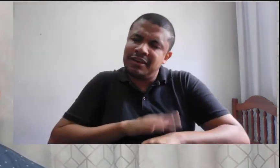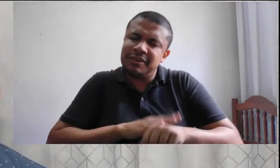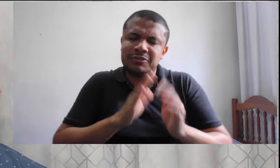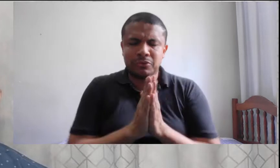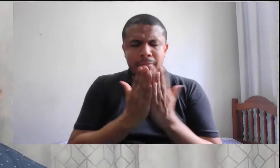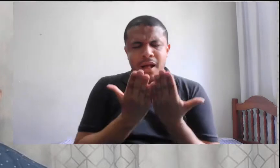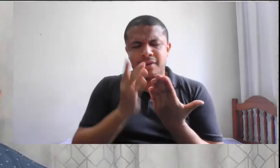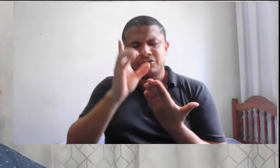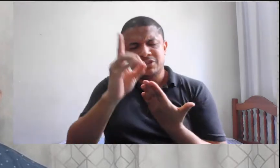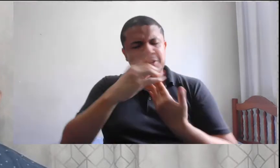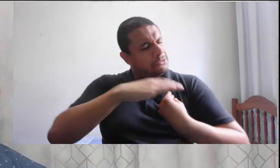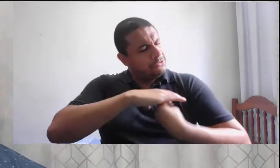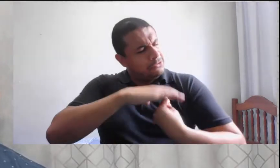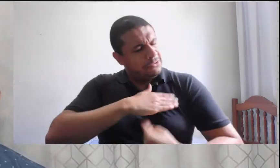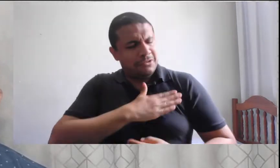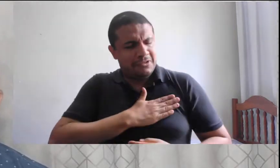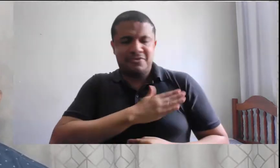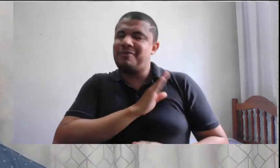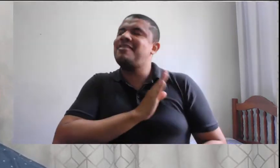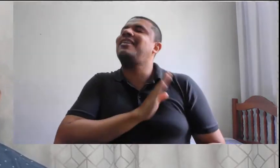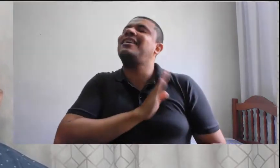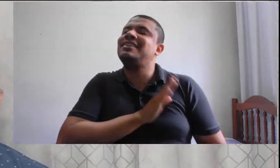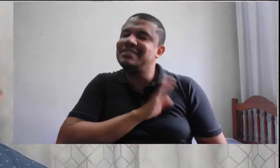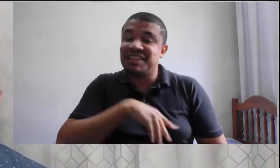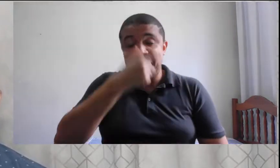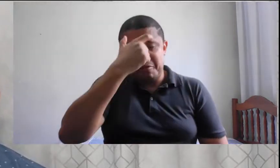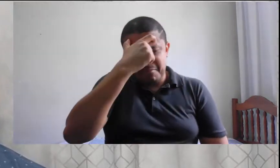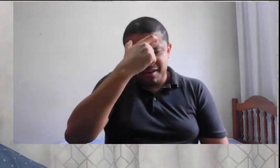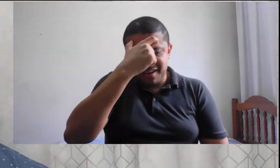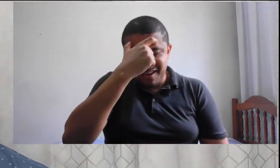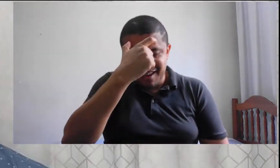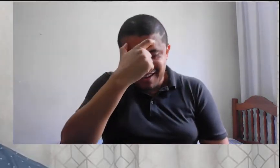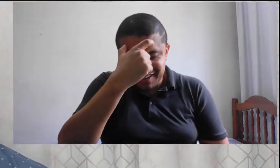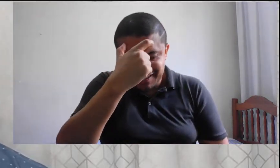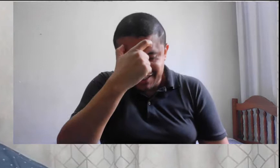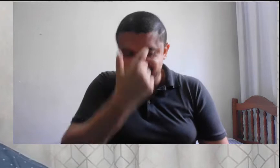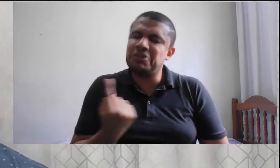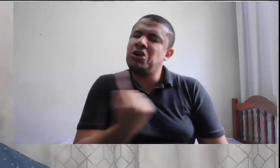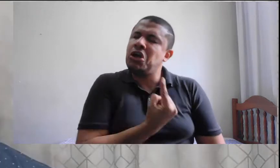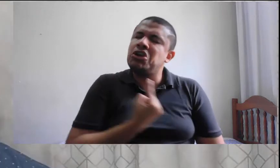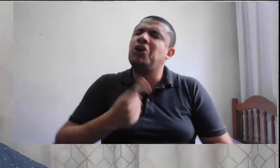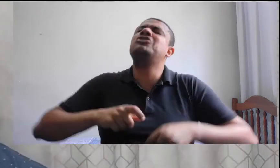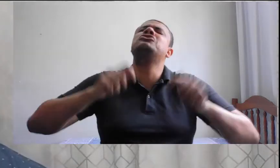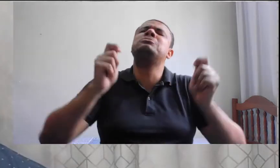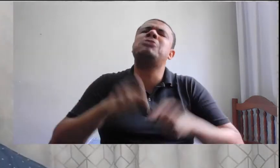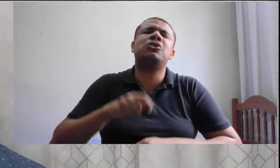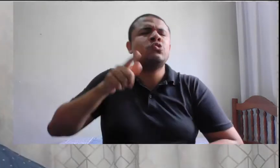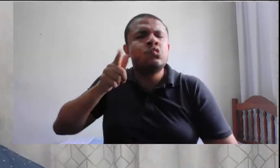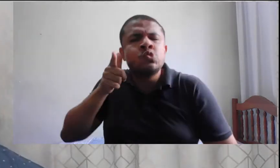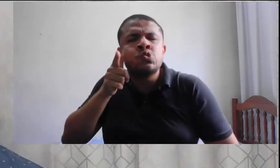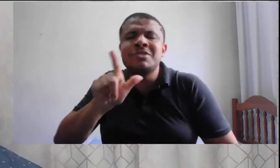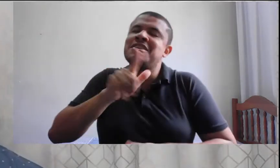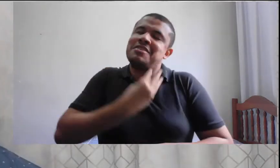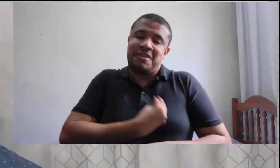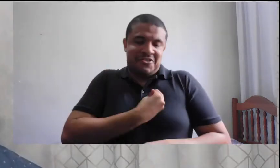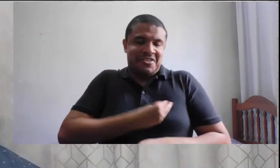então, encontre morada em nossos corações, em nossa mente, de maneira tal que nós consigamos, ó Deus,